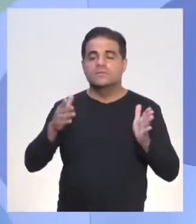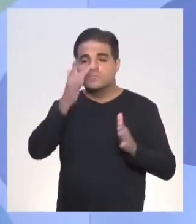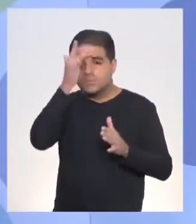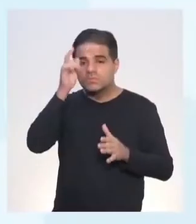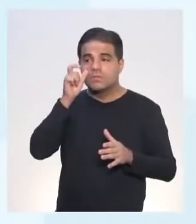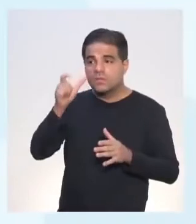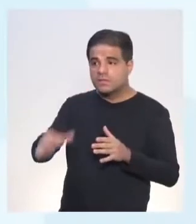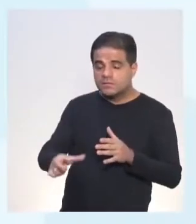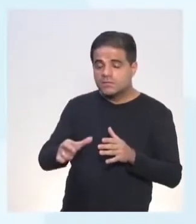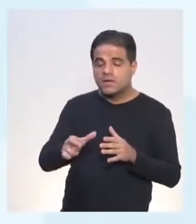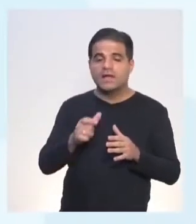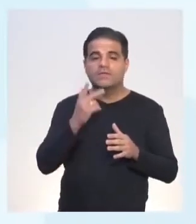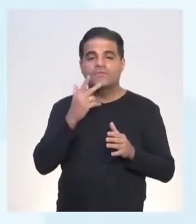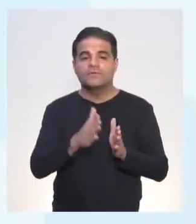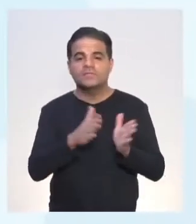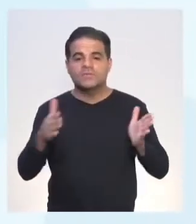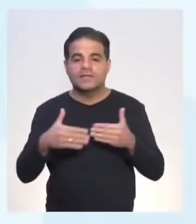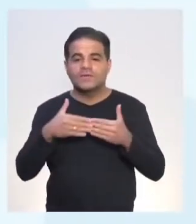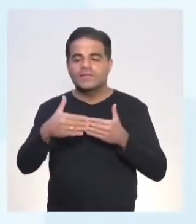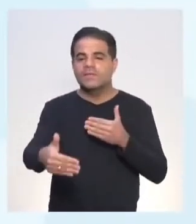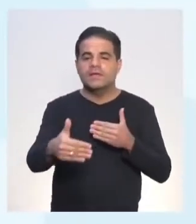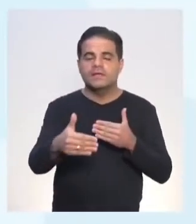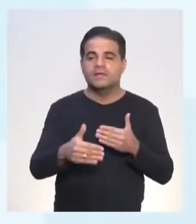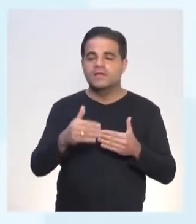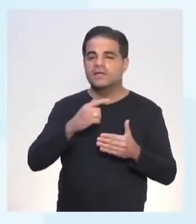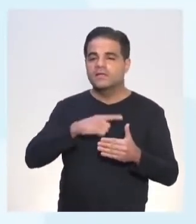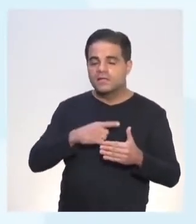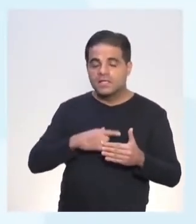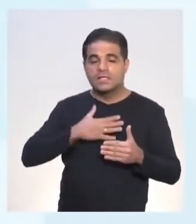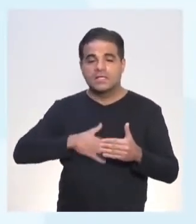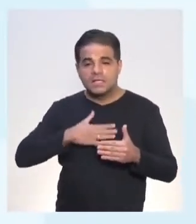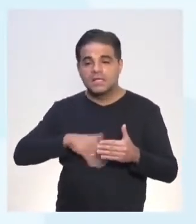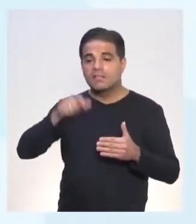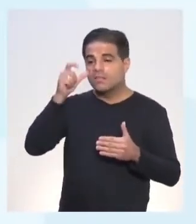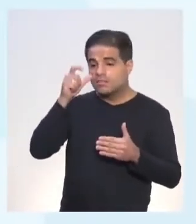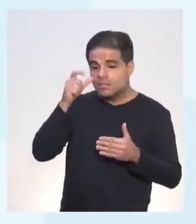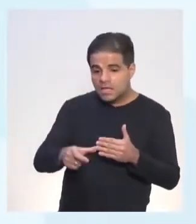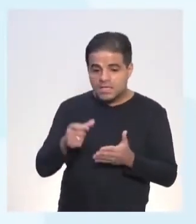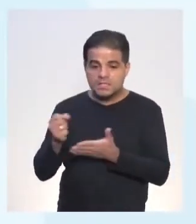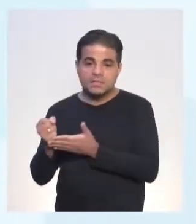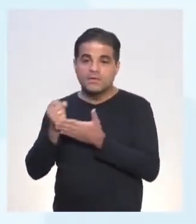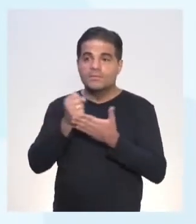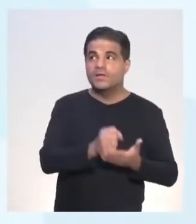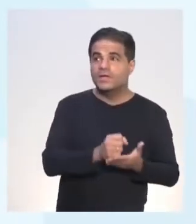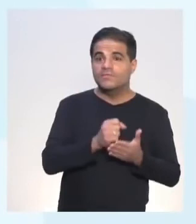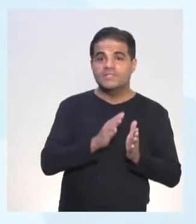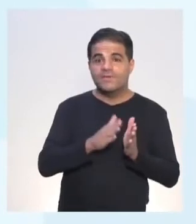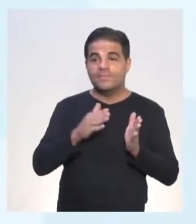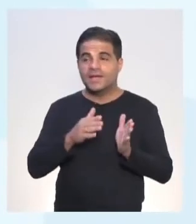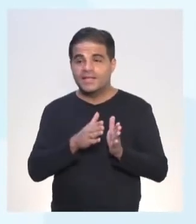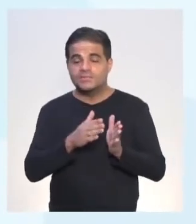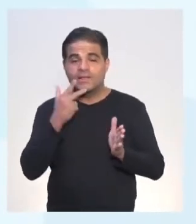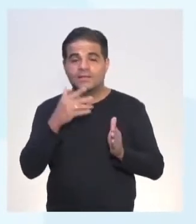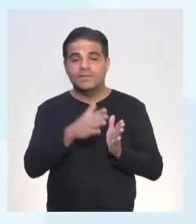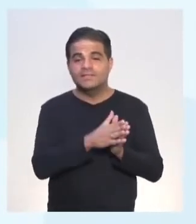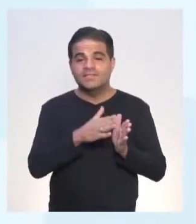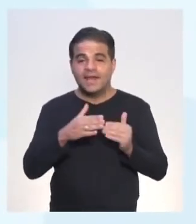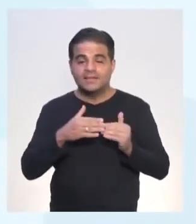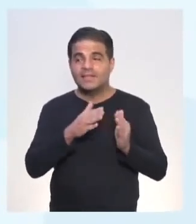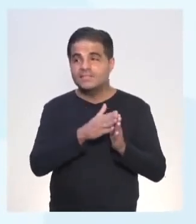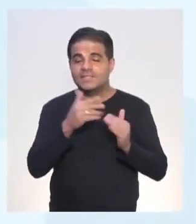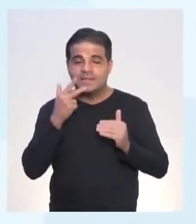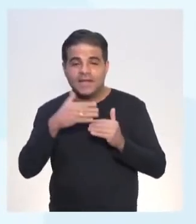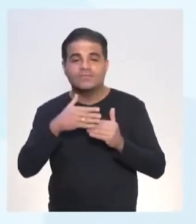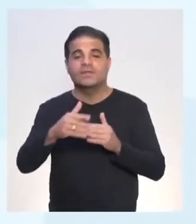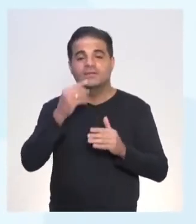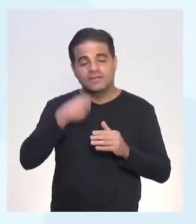interesse de... Quem propaga fake news sempre tem um interesse de trazer aí uma ideologia, né? Vidas